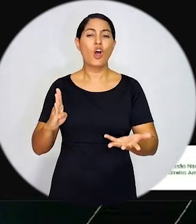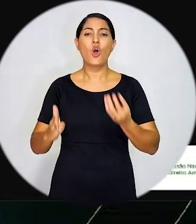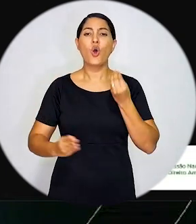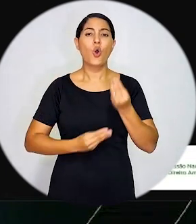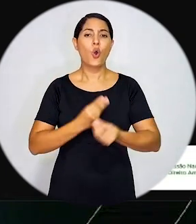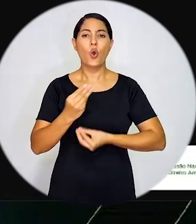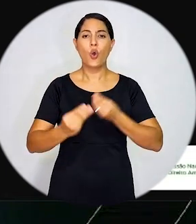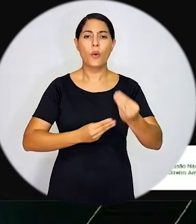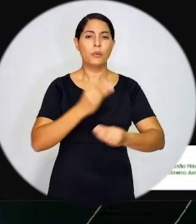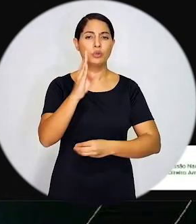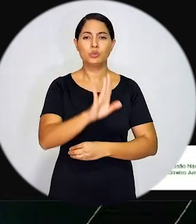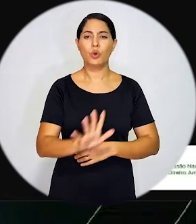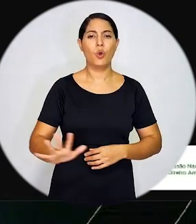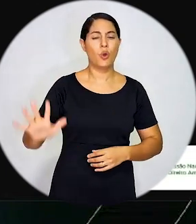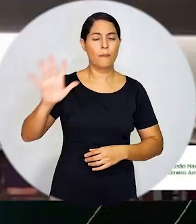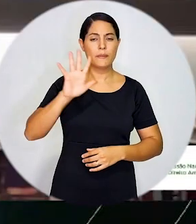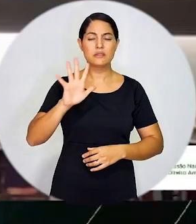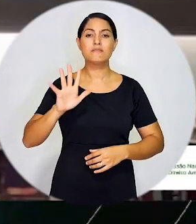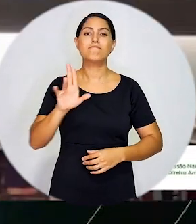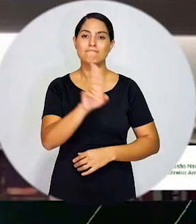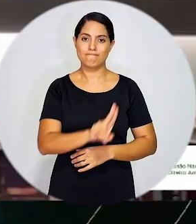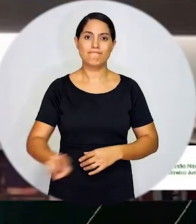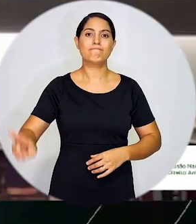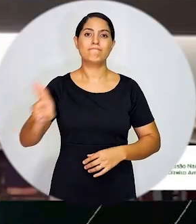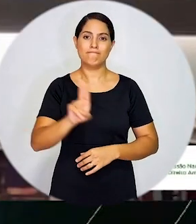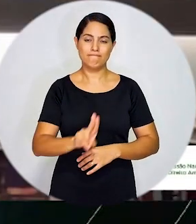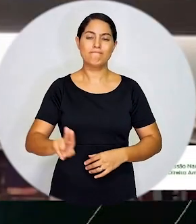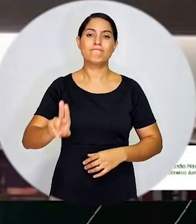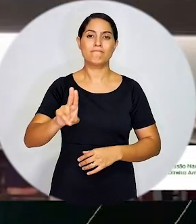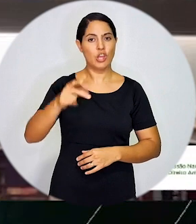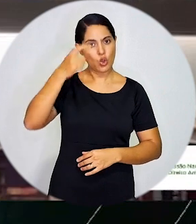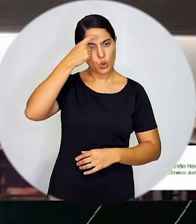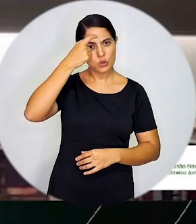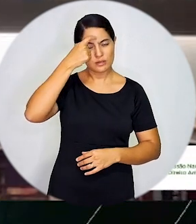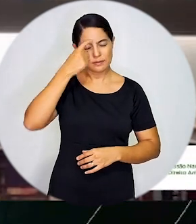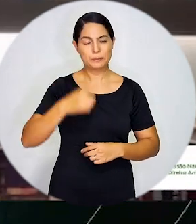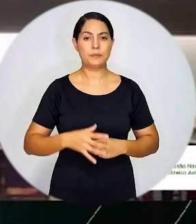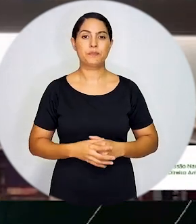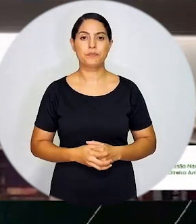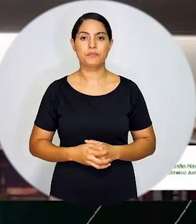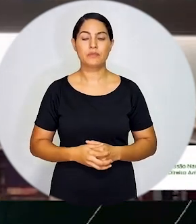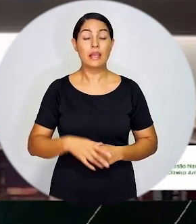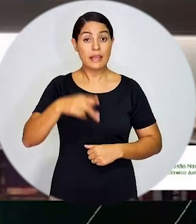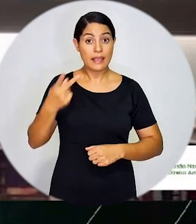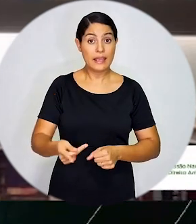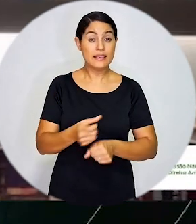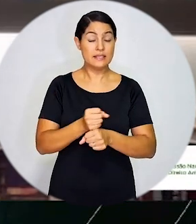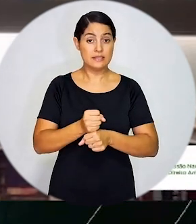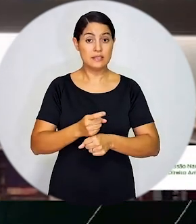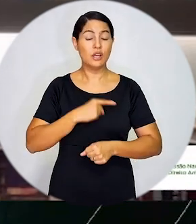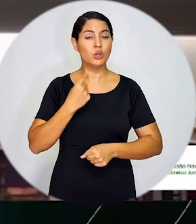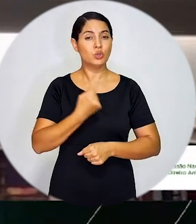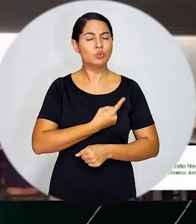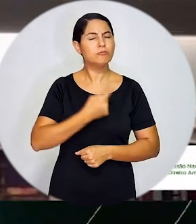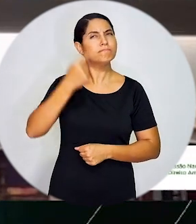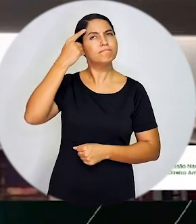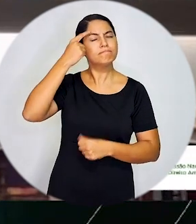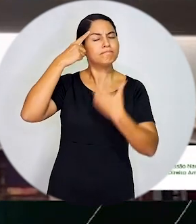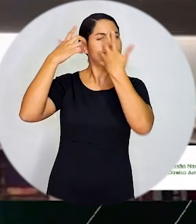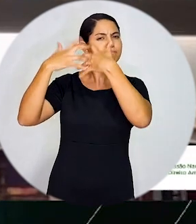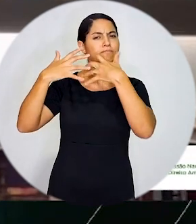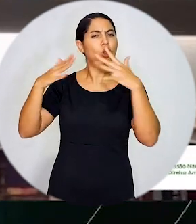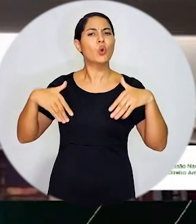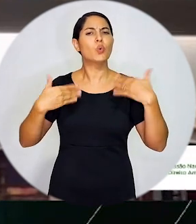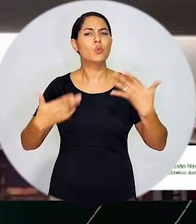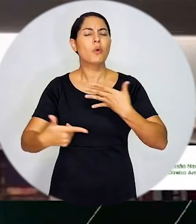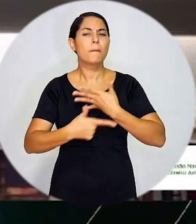e utilizar de maneira sustentável. Nesse ano, nós pretendemos, com essa conferência, refletir sobre o papel do